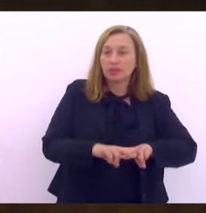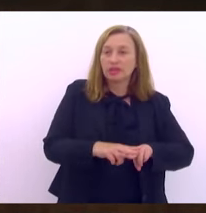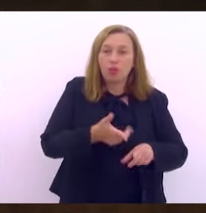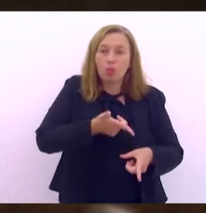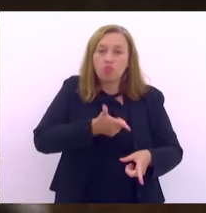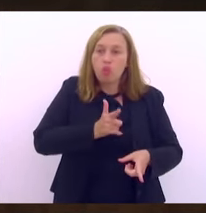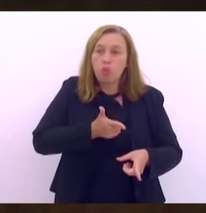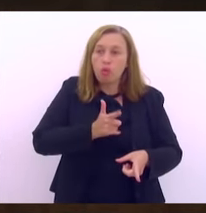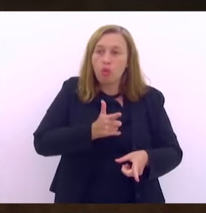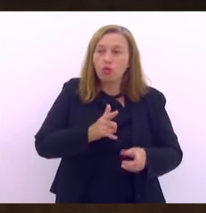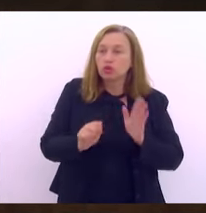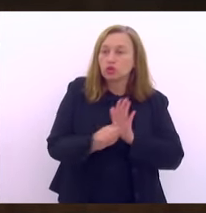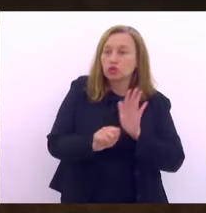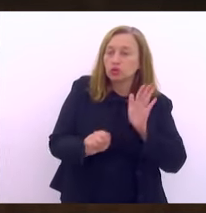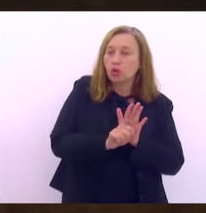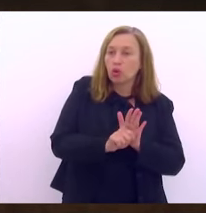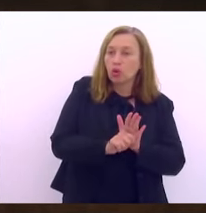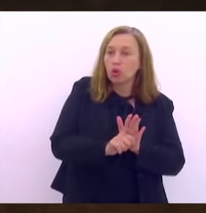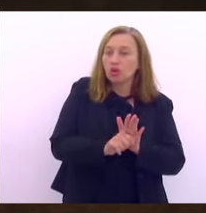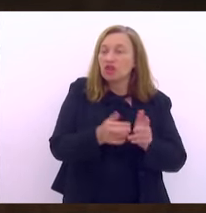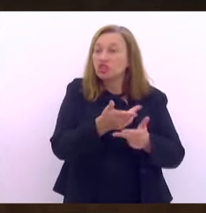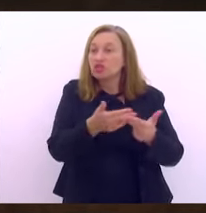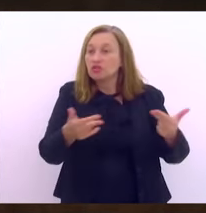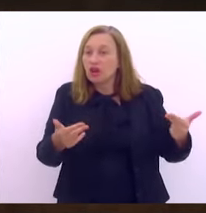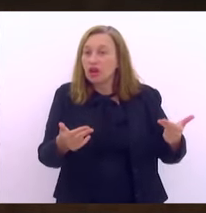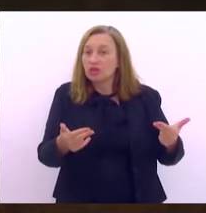com apreensão de drogas, com apreensão de